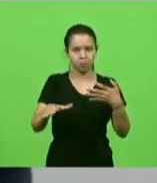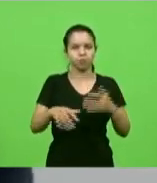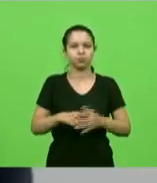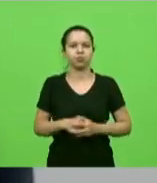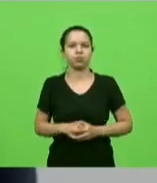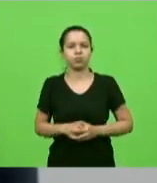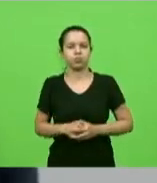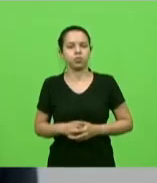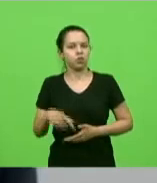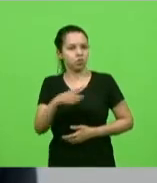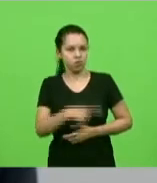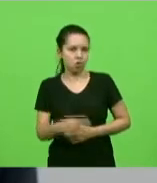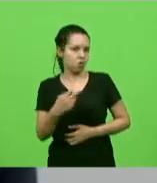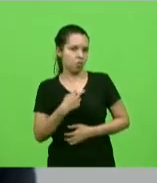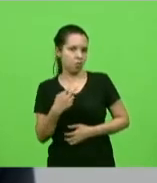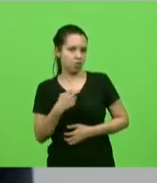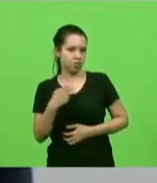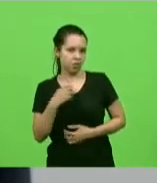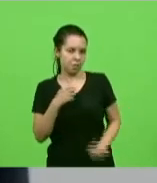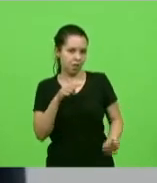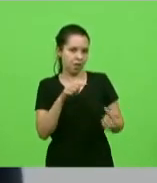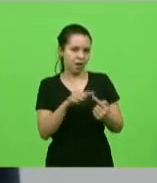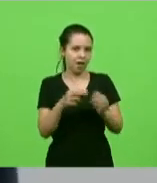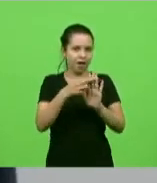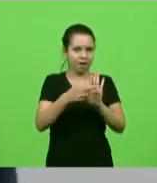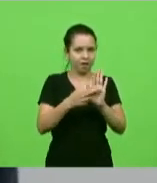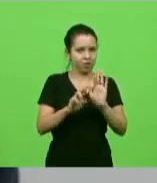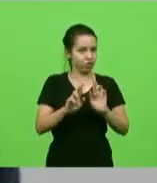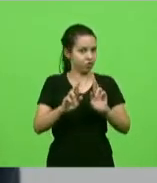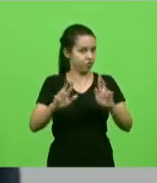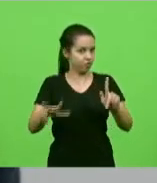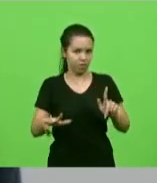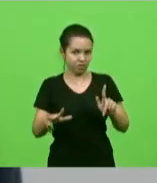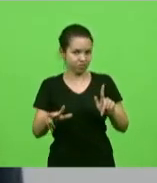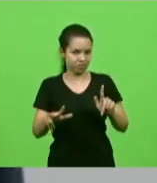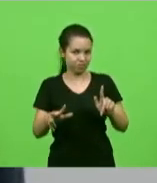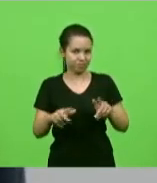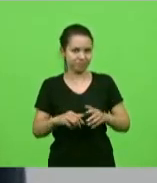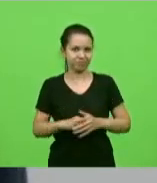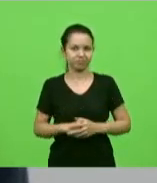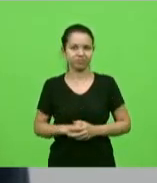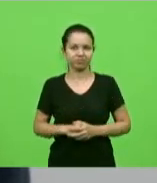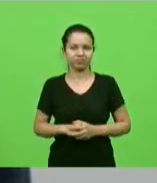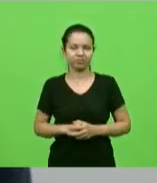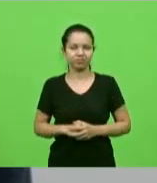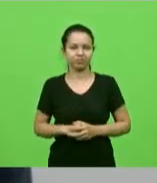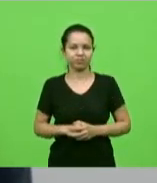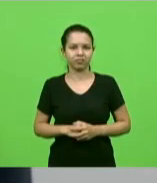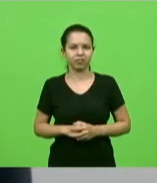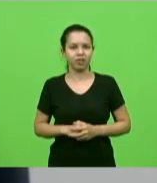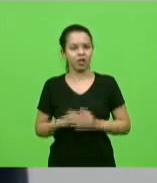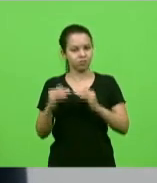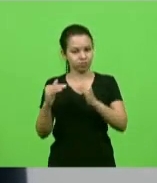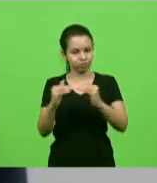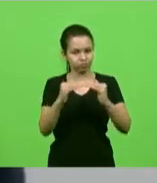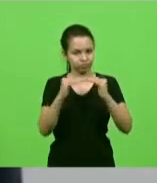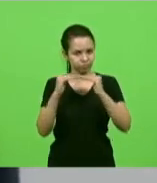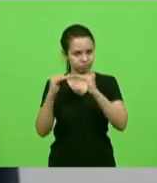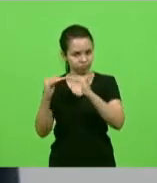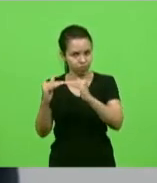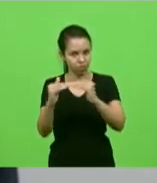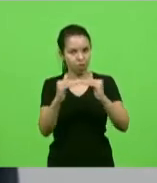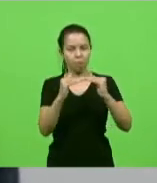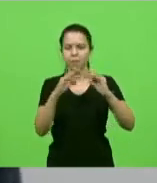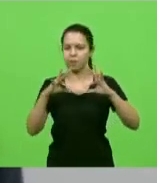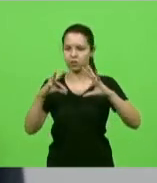um, não podemos aplicar uma regra diferente à outra. Essa simetria, essa isonomia,